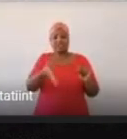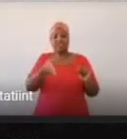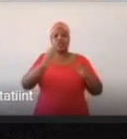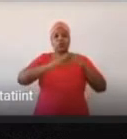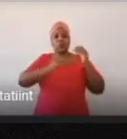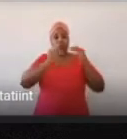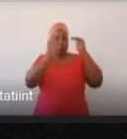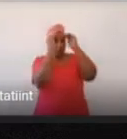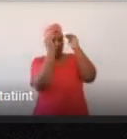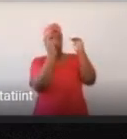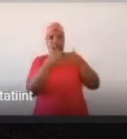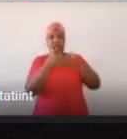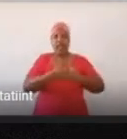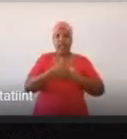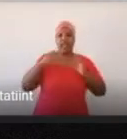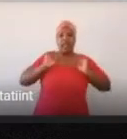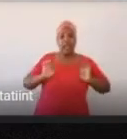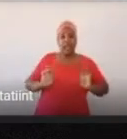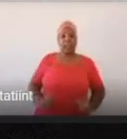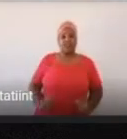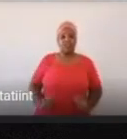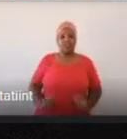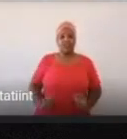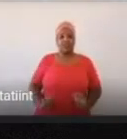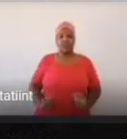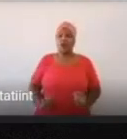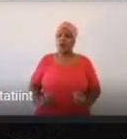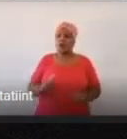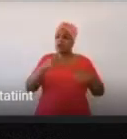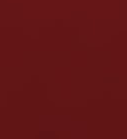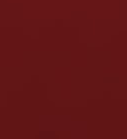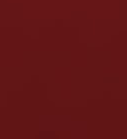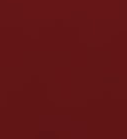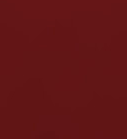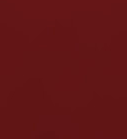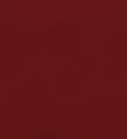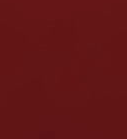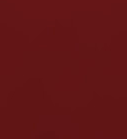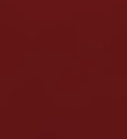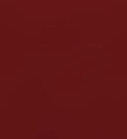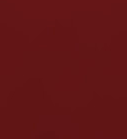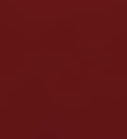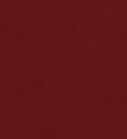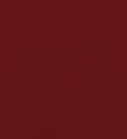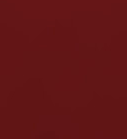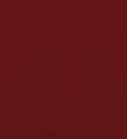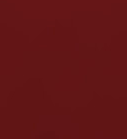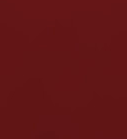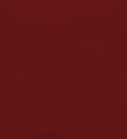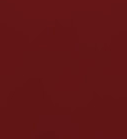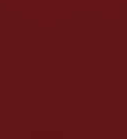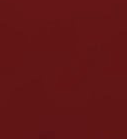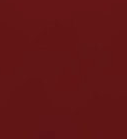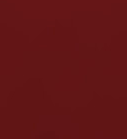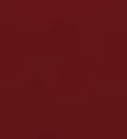eu falei anteriormente, discutir antirracismo é uma postura ética. O Supremo Tribunal Federal tem até sexta-feira,